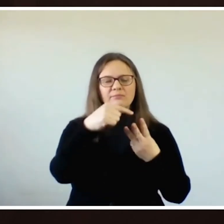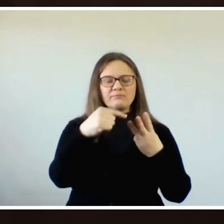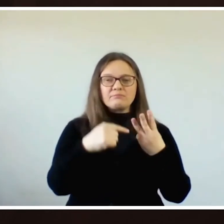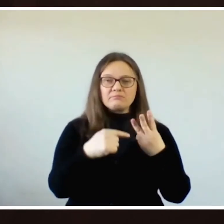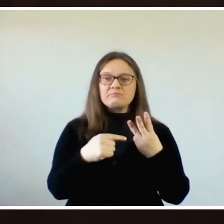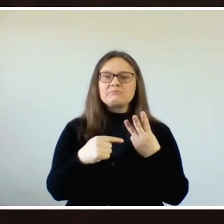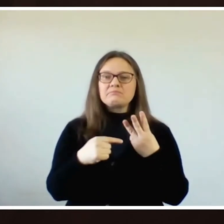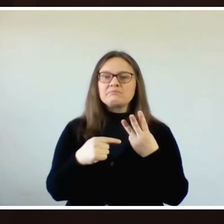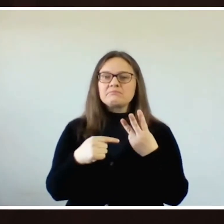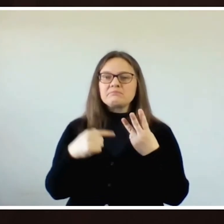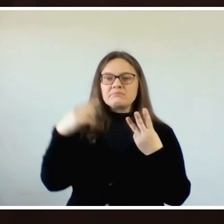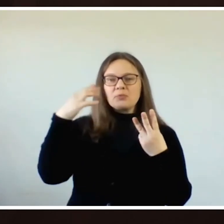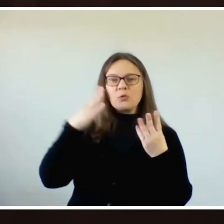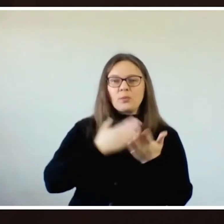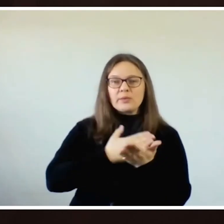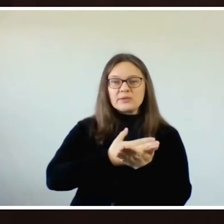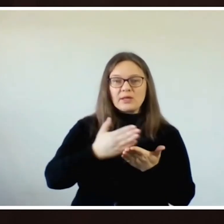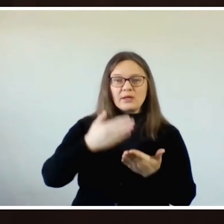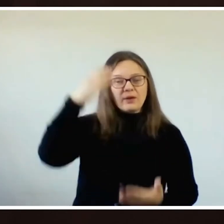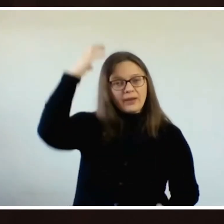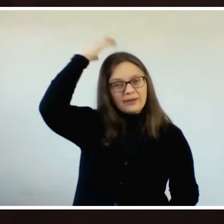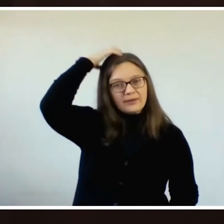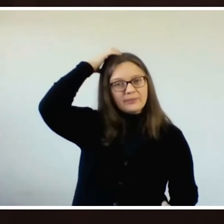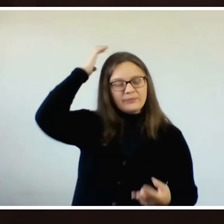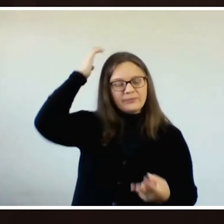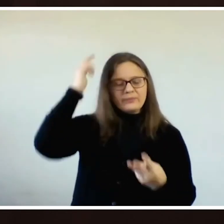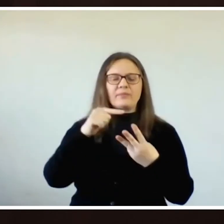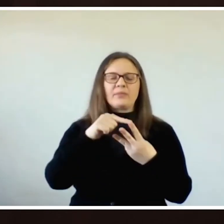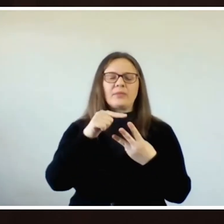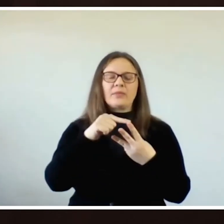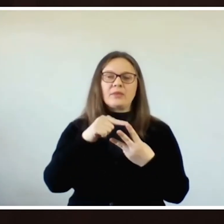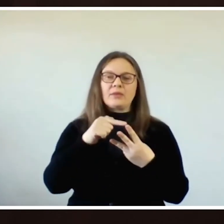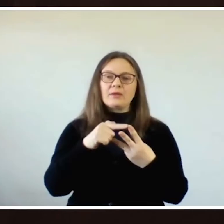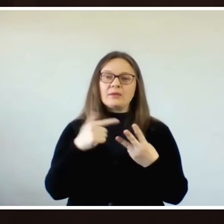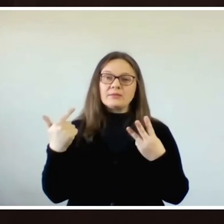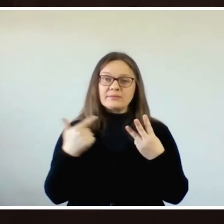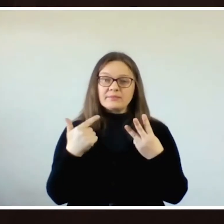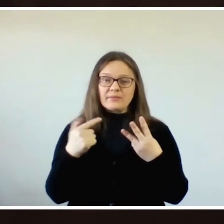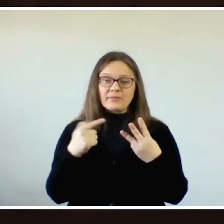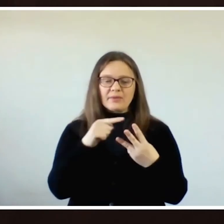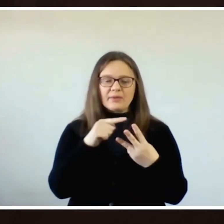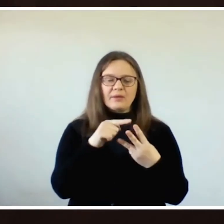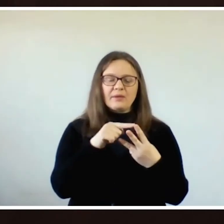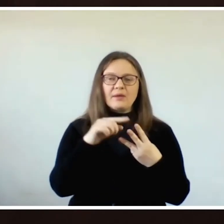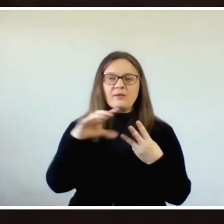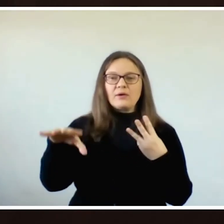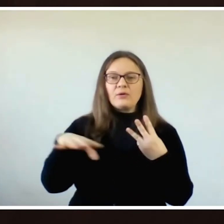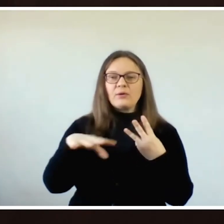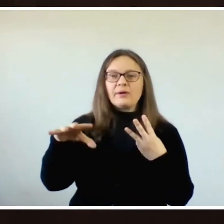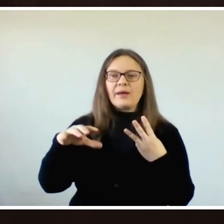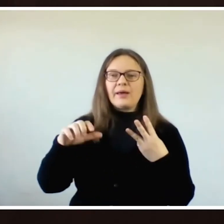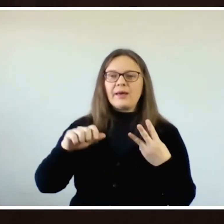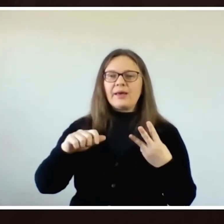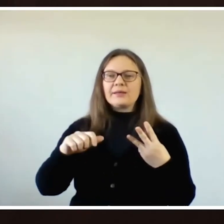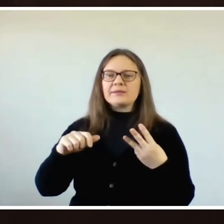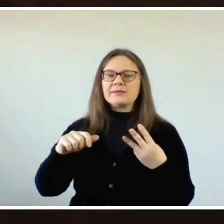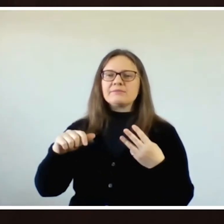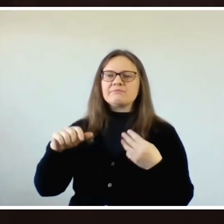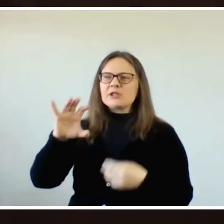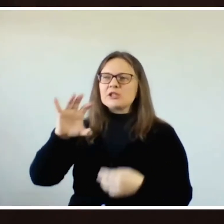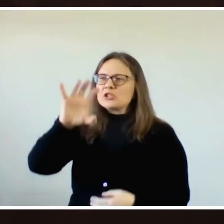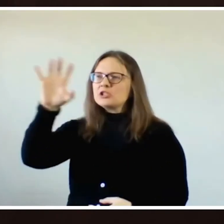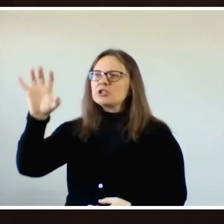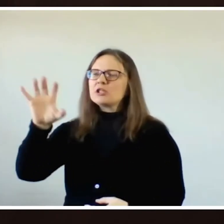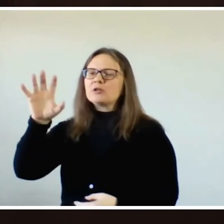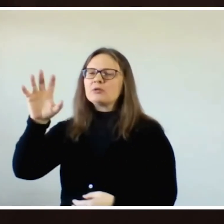Constantino II, que é o filho primogênito, ficou com a Gália, Espanha e Britânia.